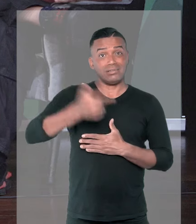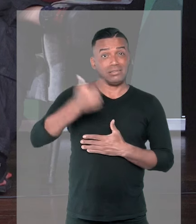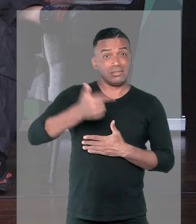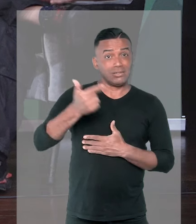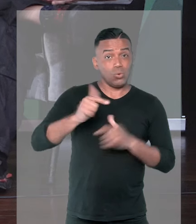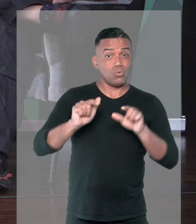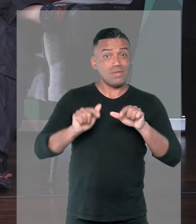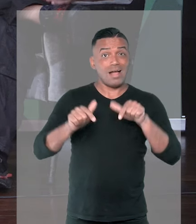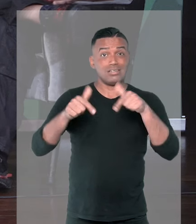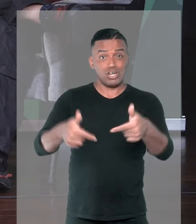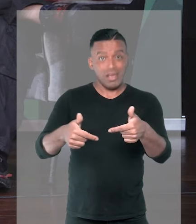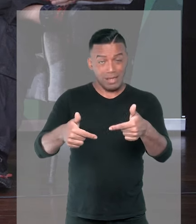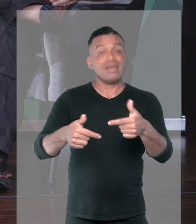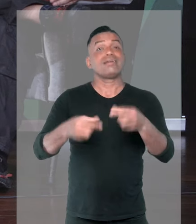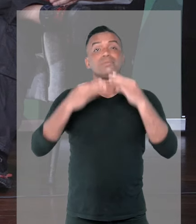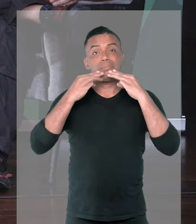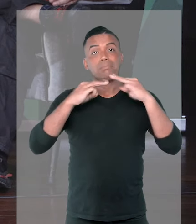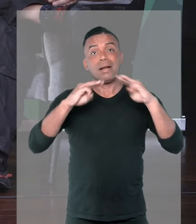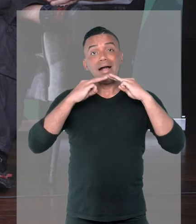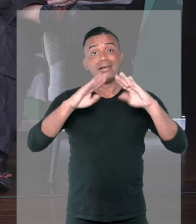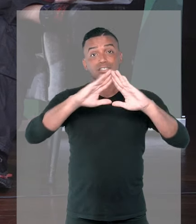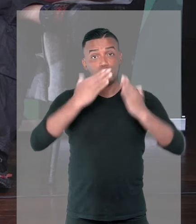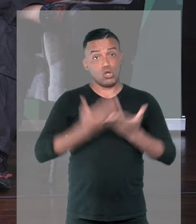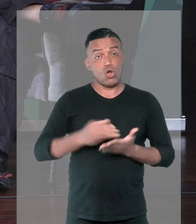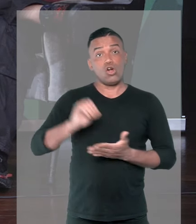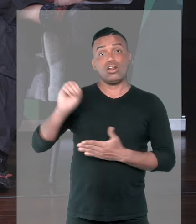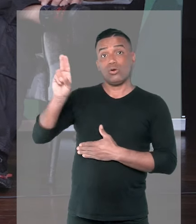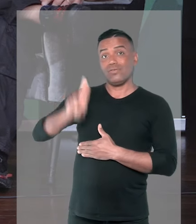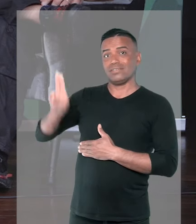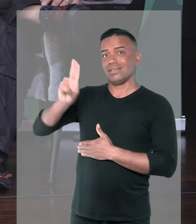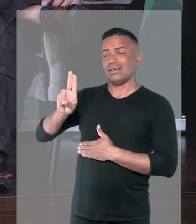agente fundamental de marketing de uma escola Universidade